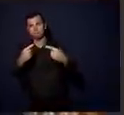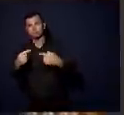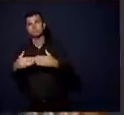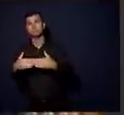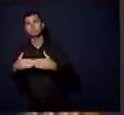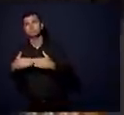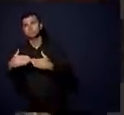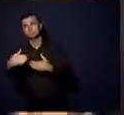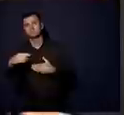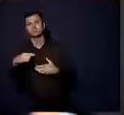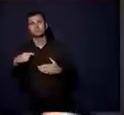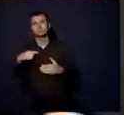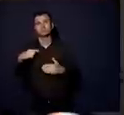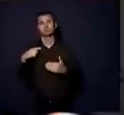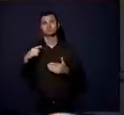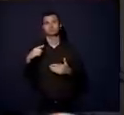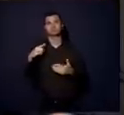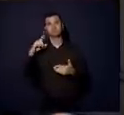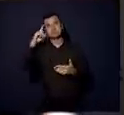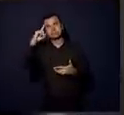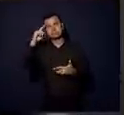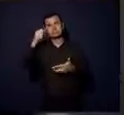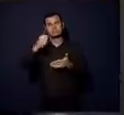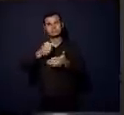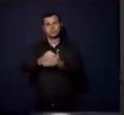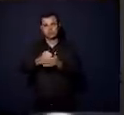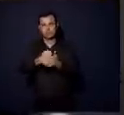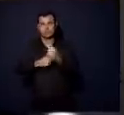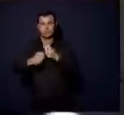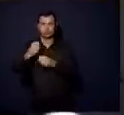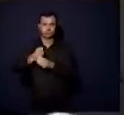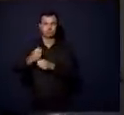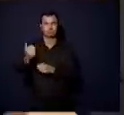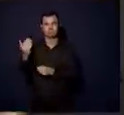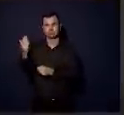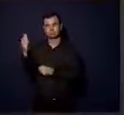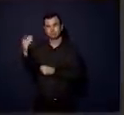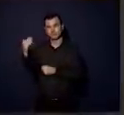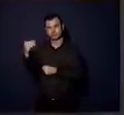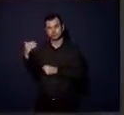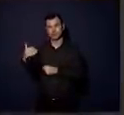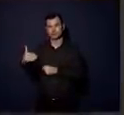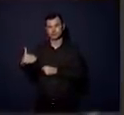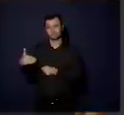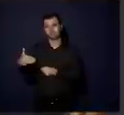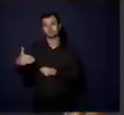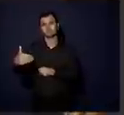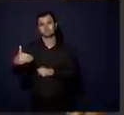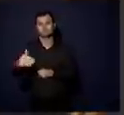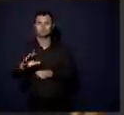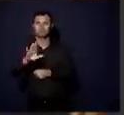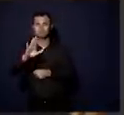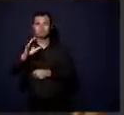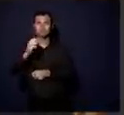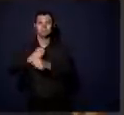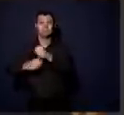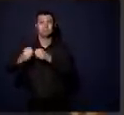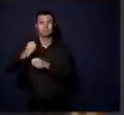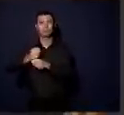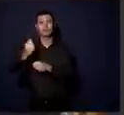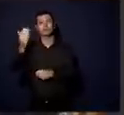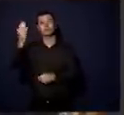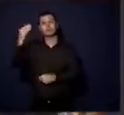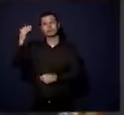a questão dessas medidas foram tomadas no ano passado Aliás o que se fez no ano passado é o famoso fazer